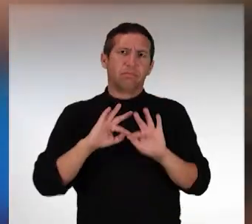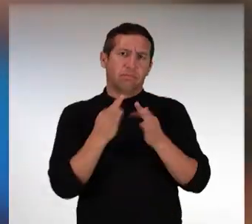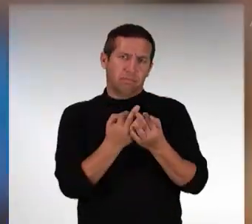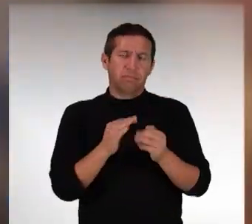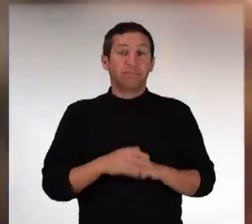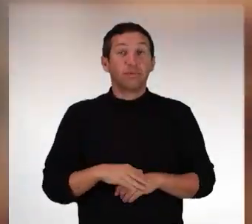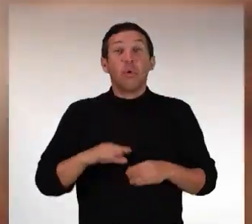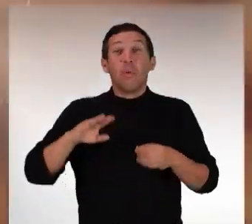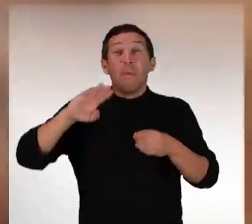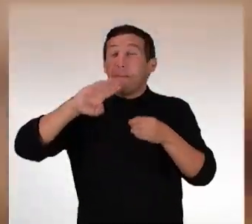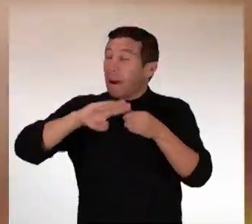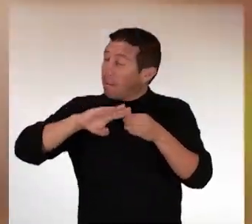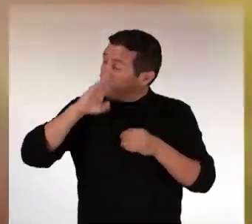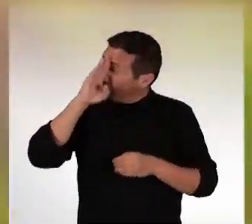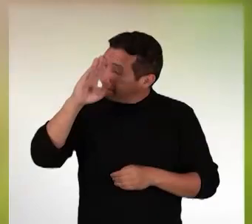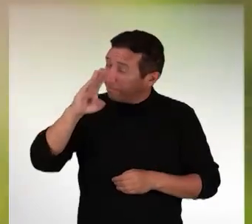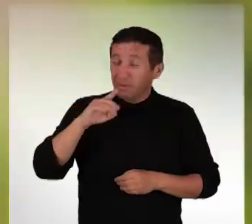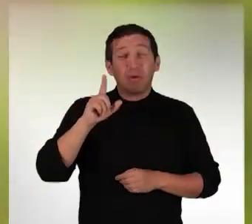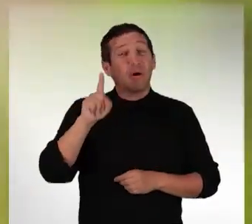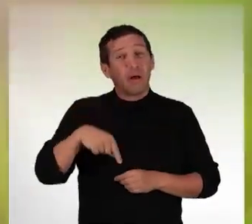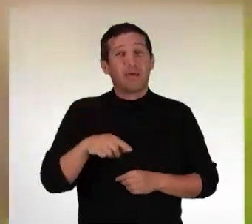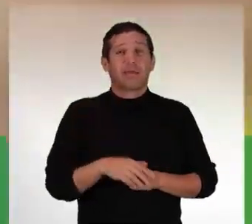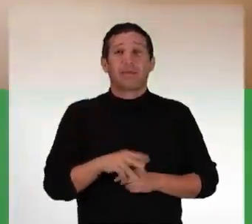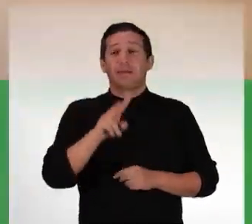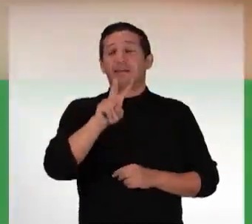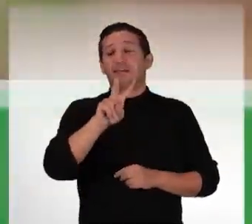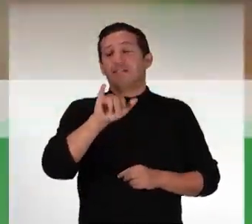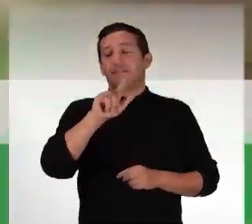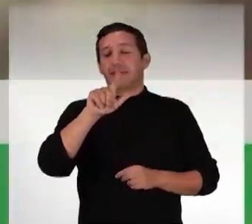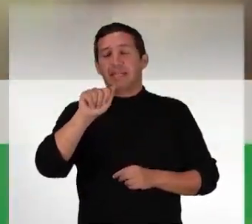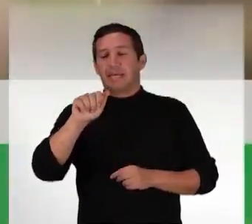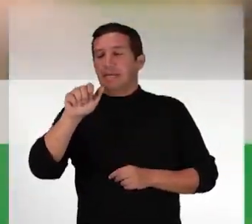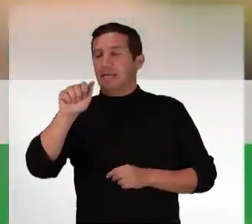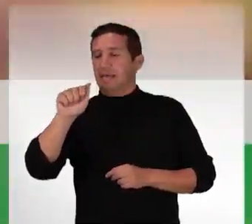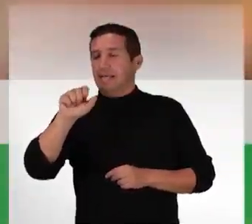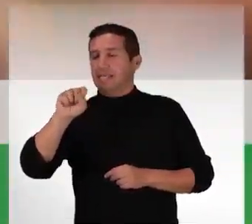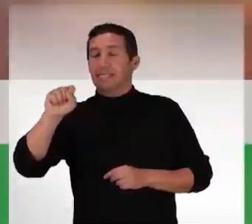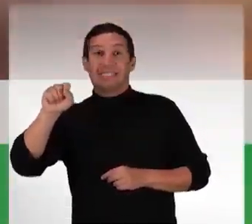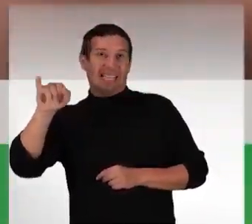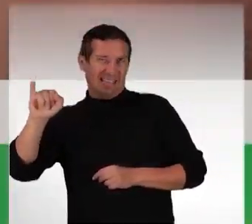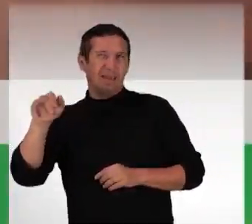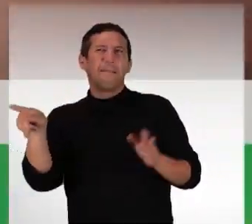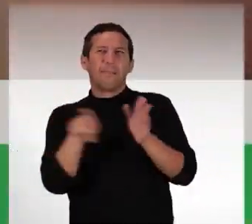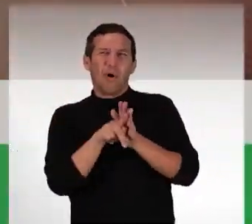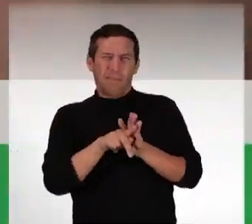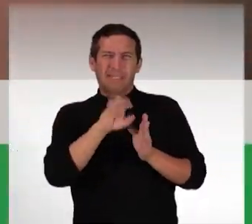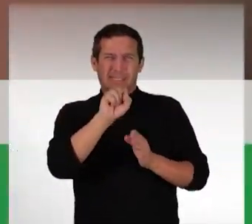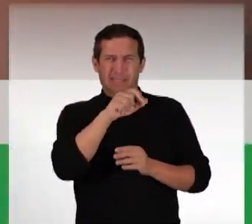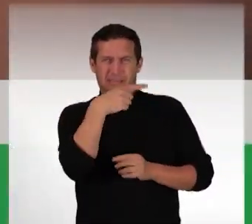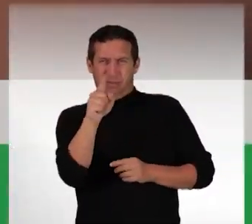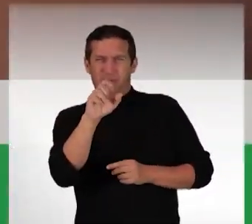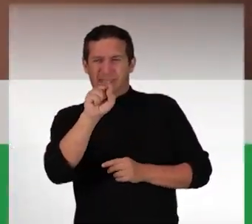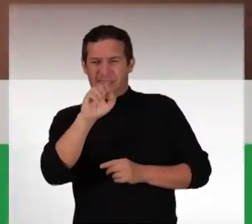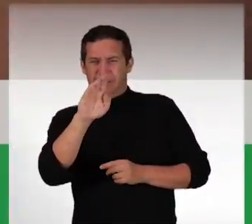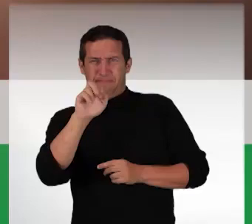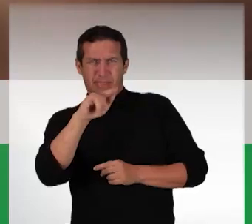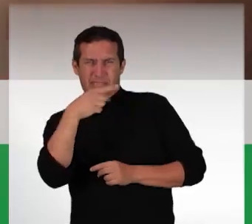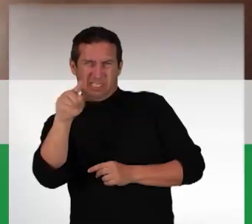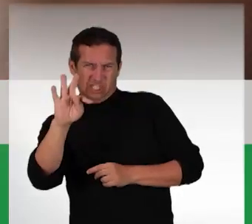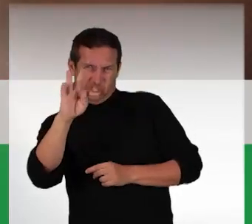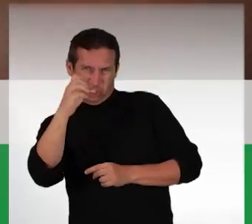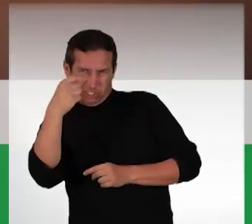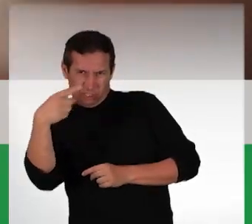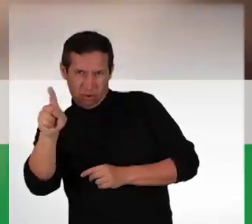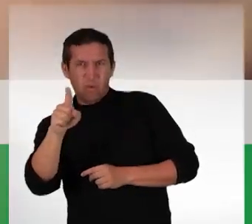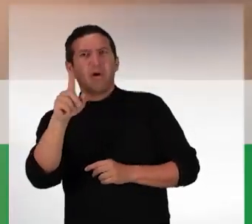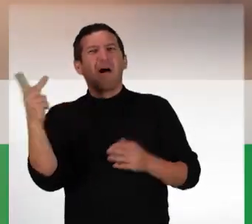Um dos bairros mais atingidos de São Sebastião foi a Vila Açaí. Essas imagens mostram parte do gigantesco